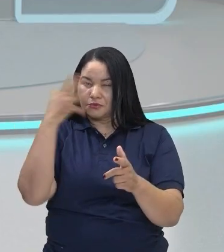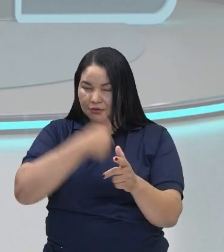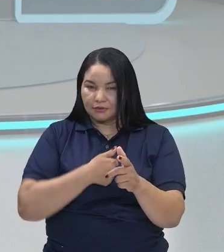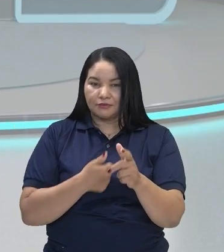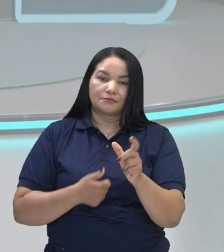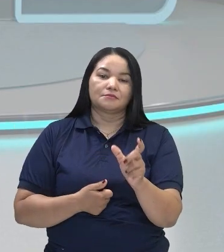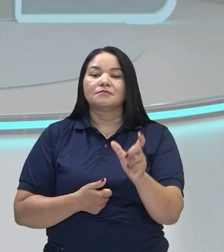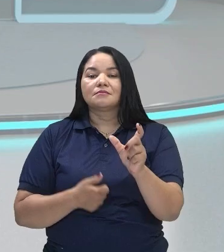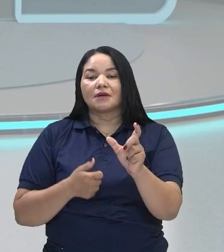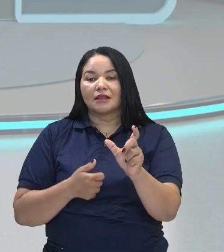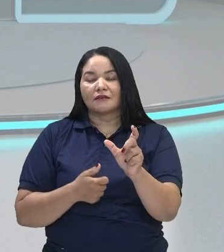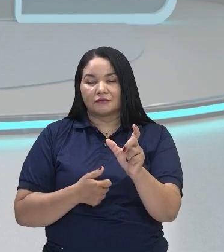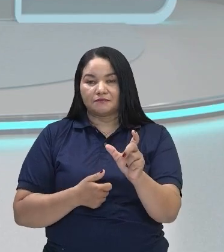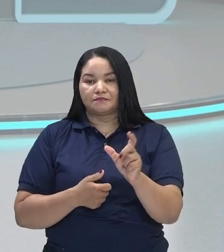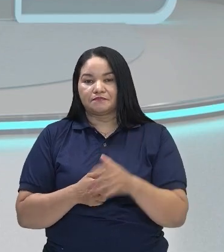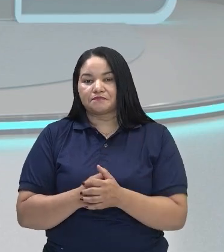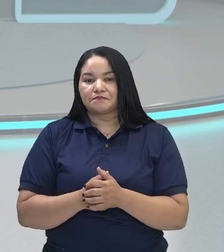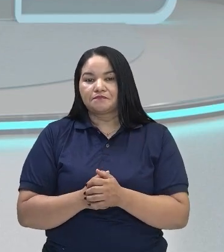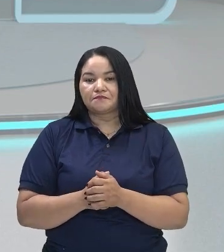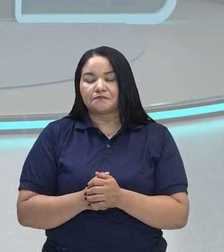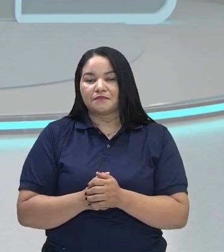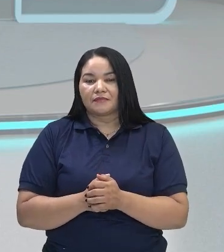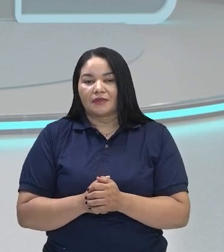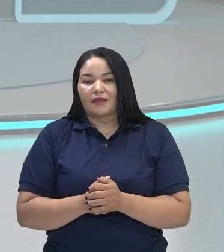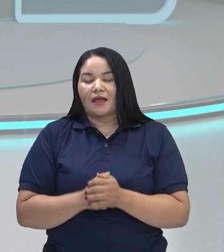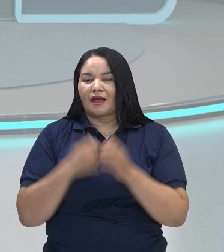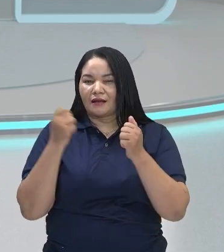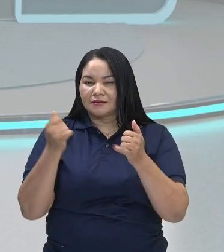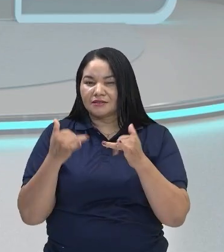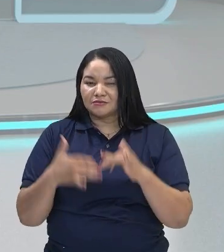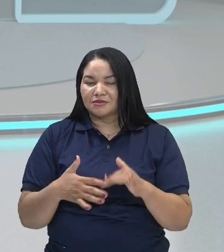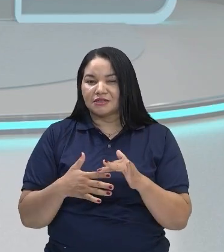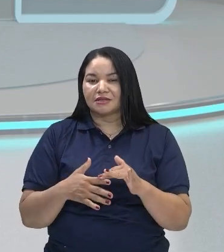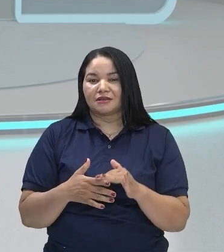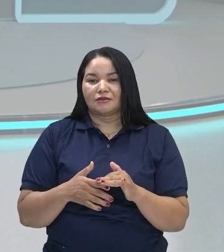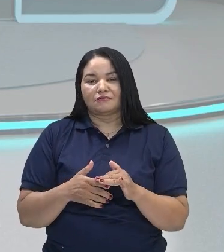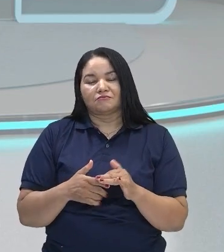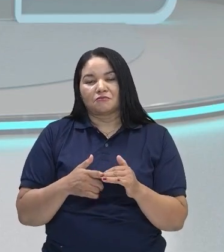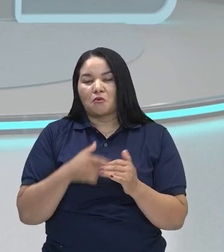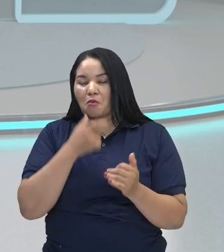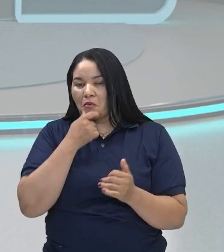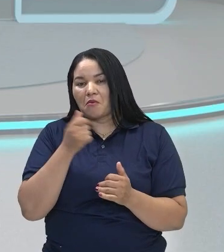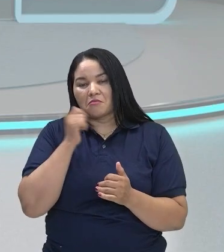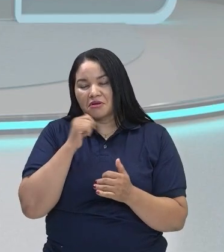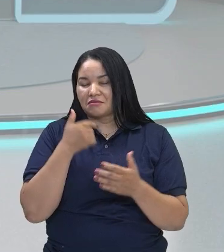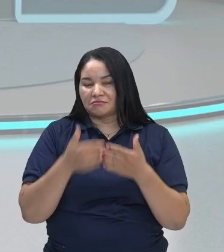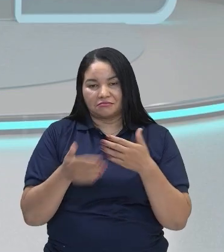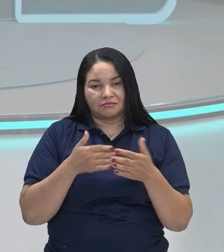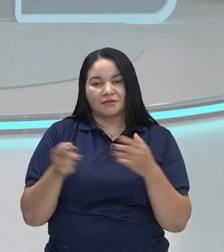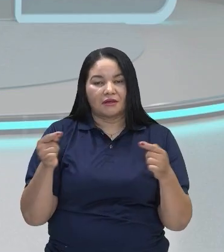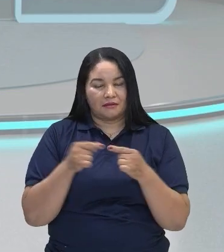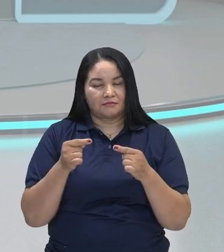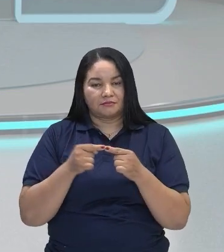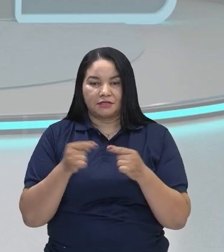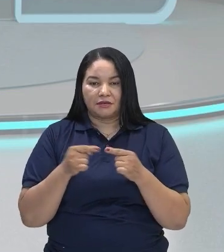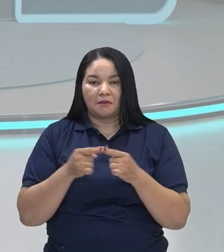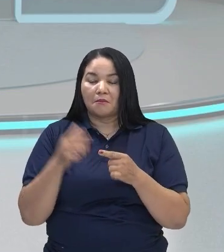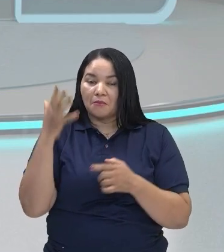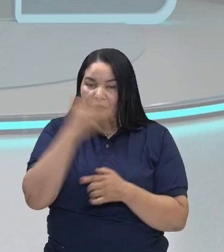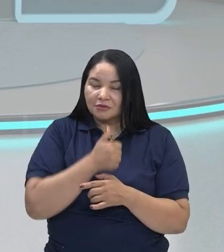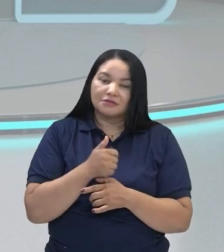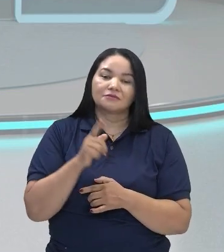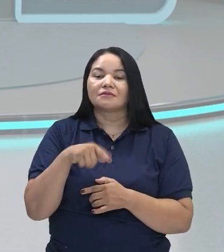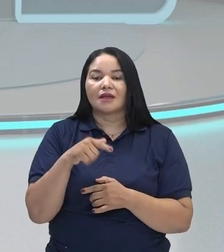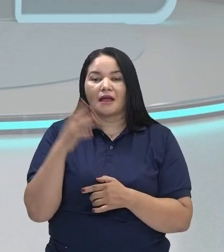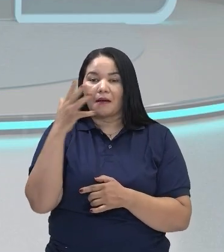né? Bonito, ele não faz distinção aí se masculino ou feminino. Ambos eu vou utilizar beautiful. Então,